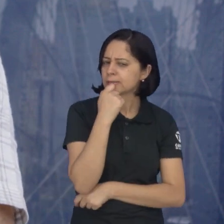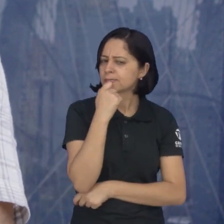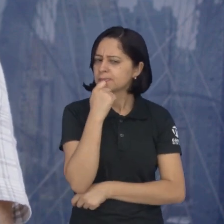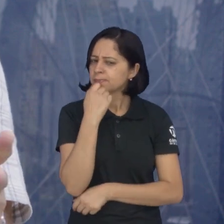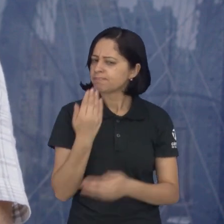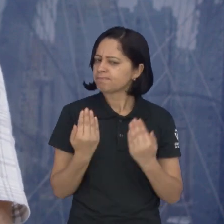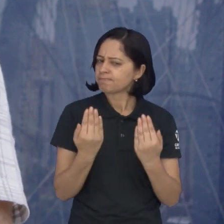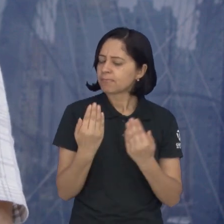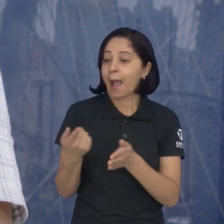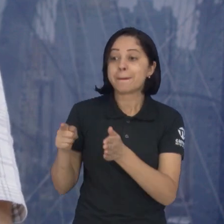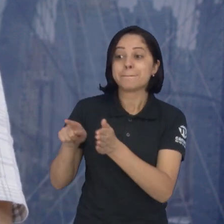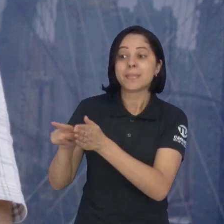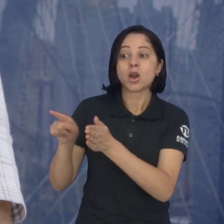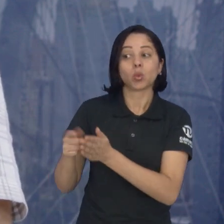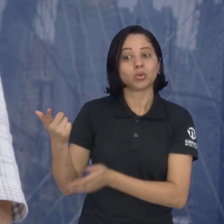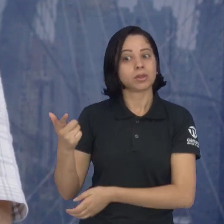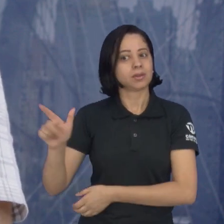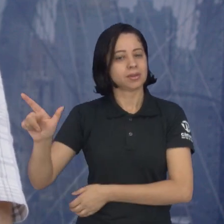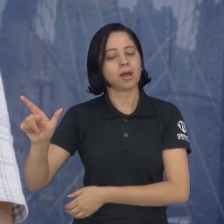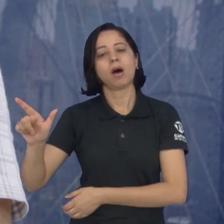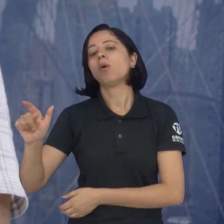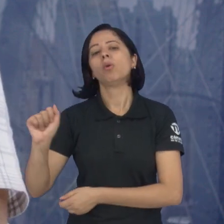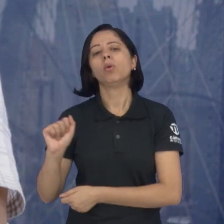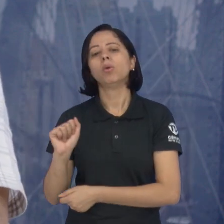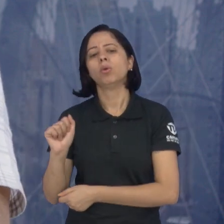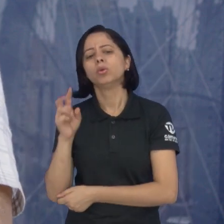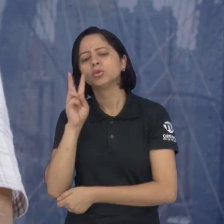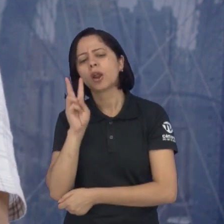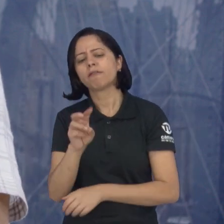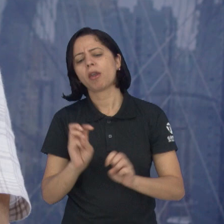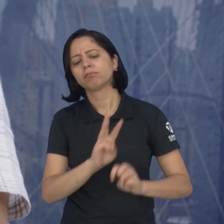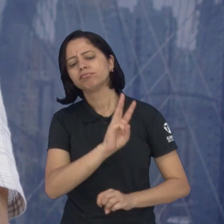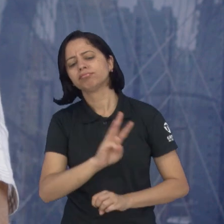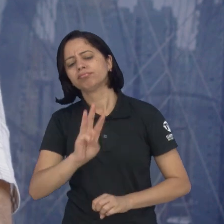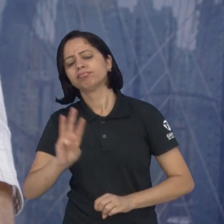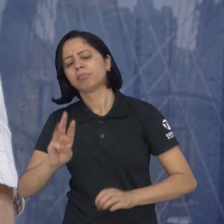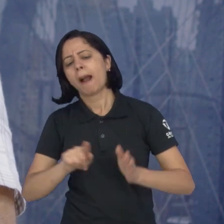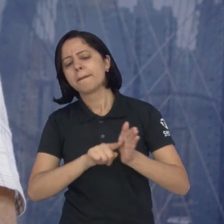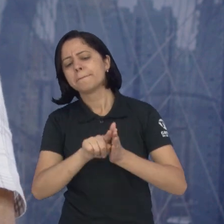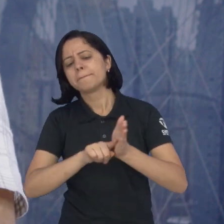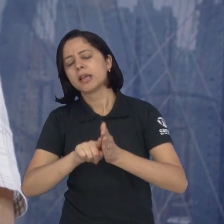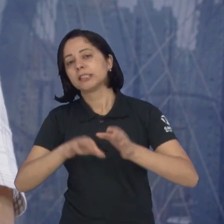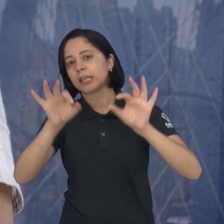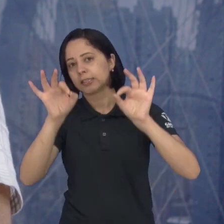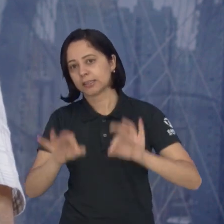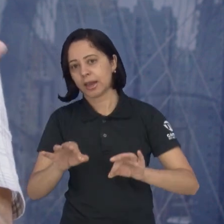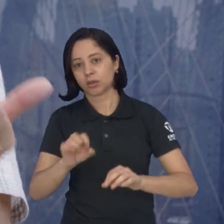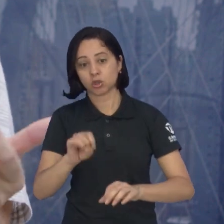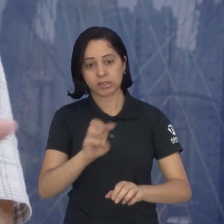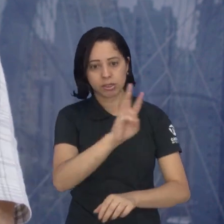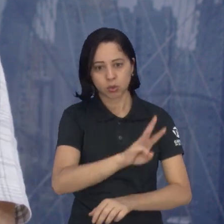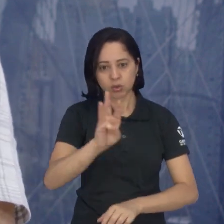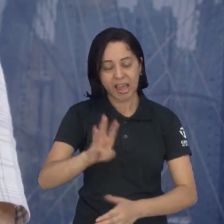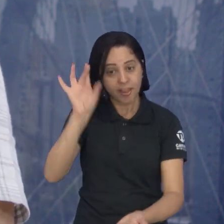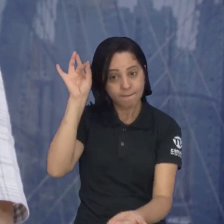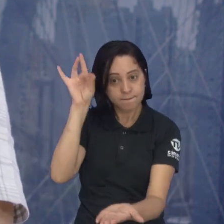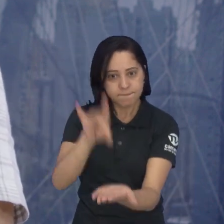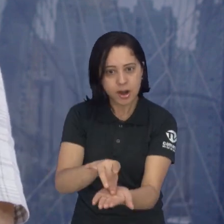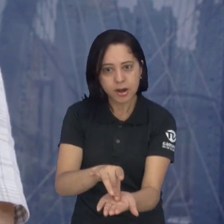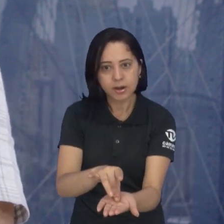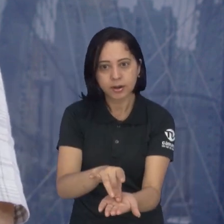na área de sistemas e de páginas da web, para você ter certeza que aquele site é de uma grande loja ou